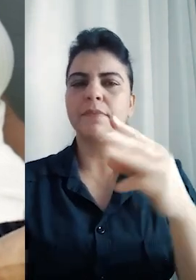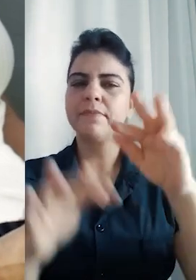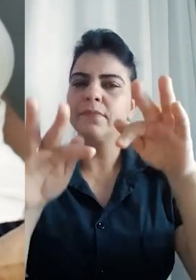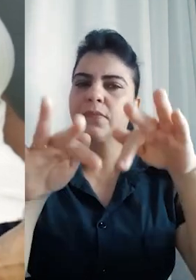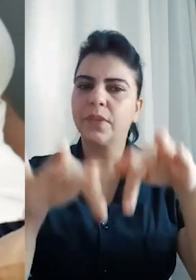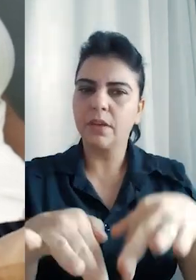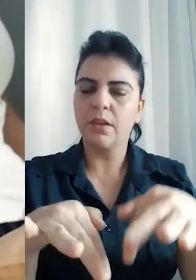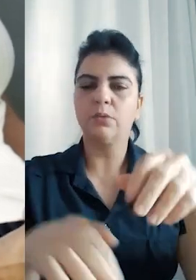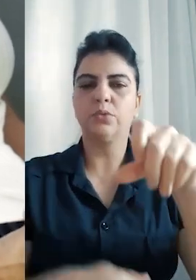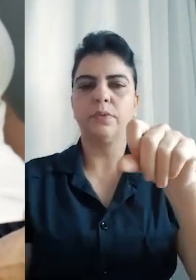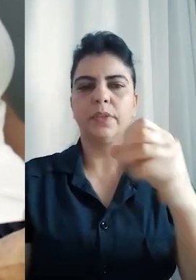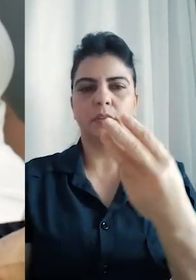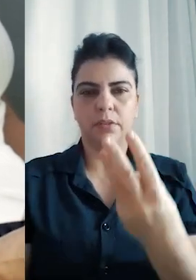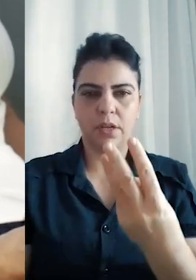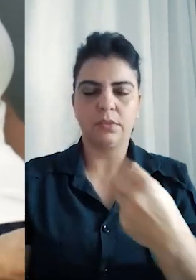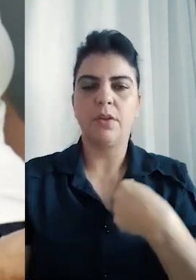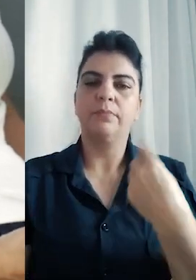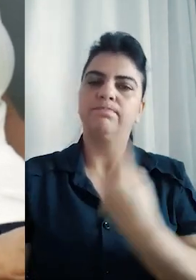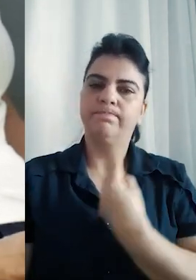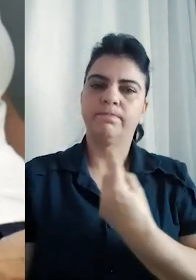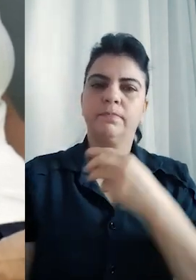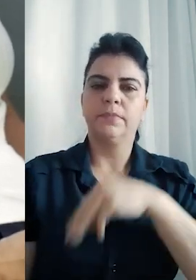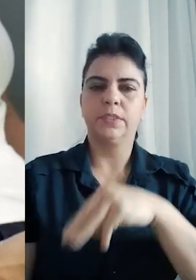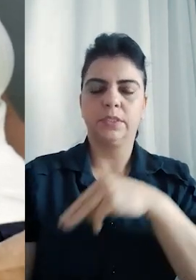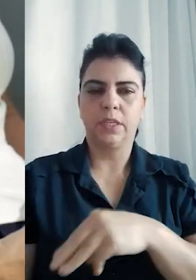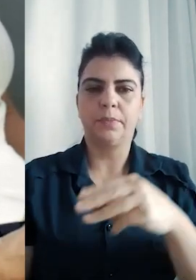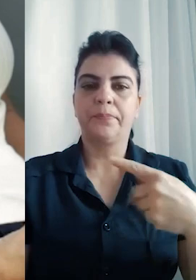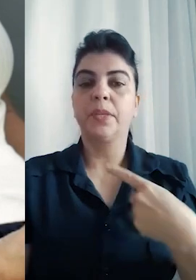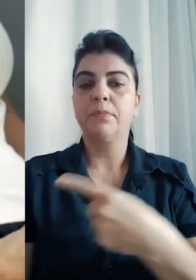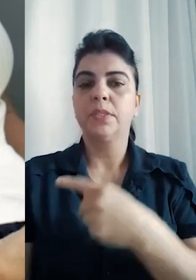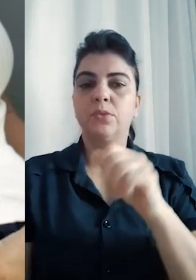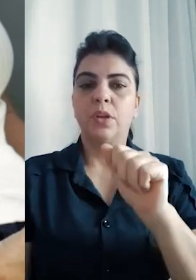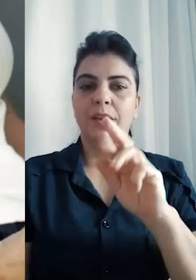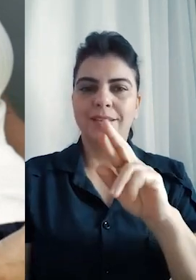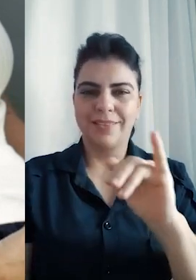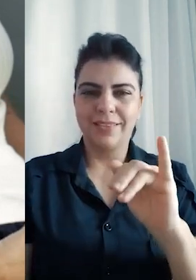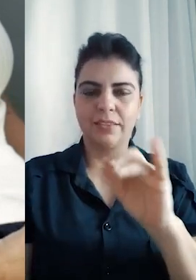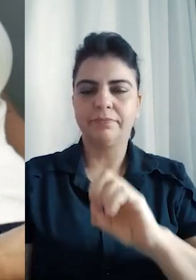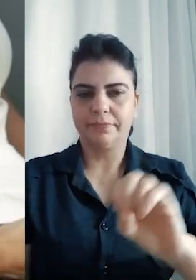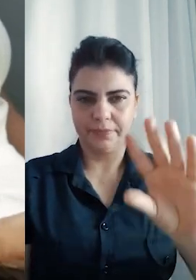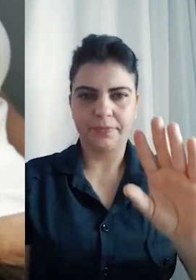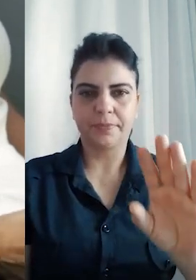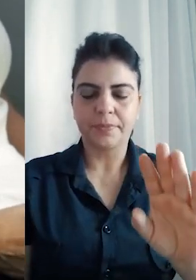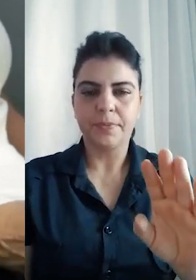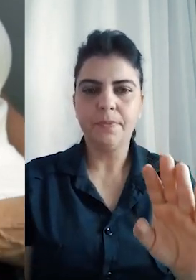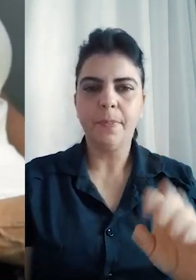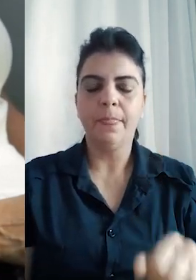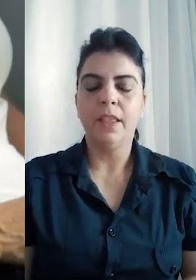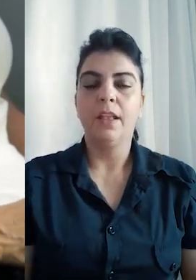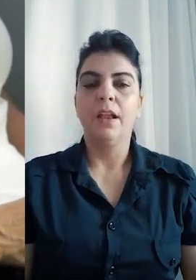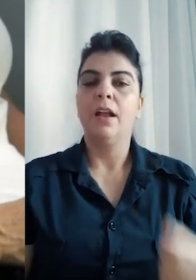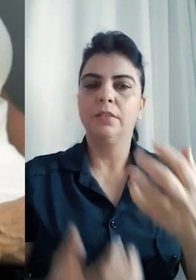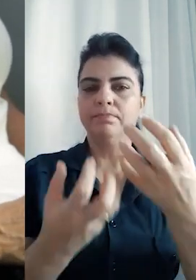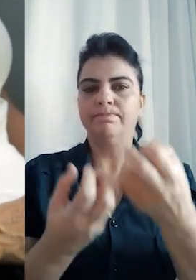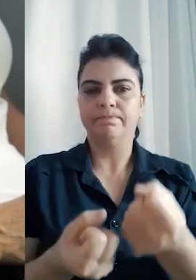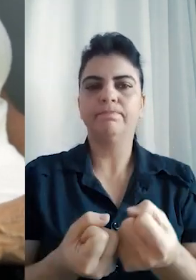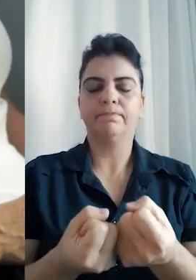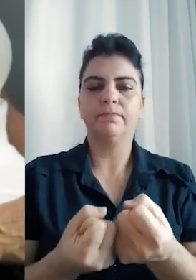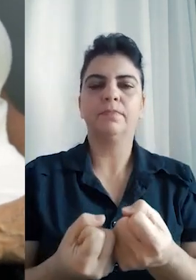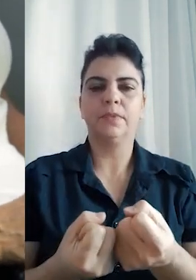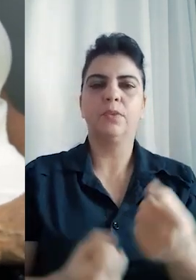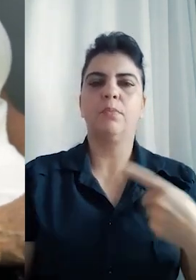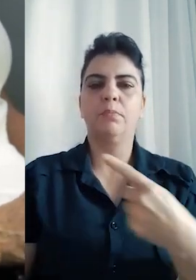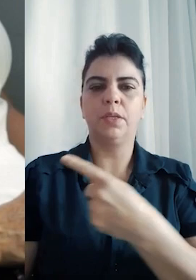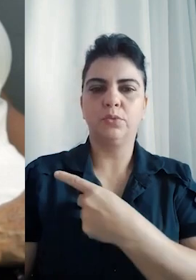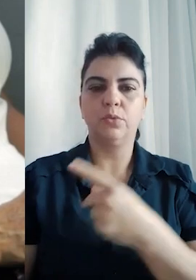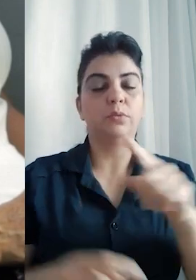93, final de 93, eu fiquei sozinho no ministério. O pastor Ari não ficou mais comigo. E aí eu assumi o